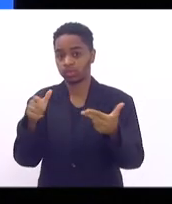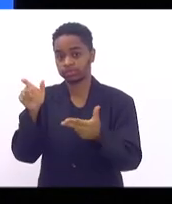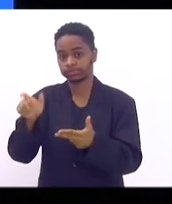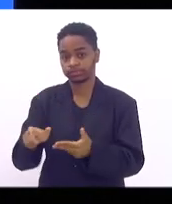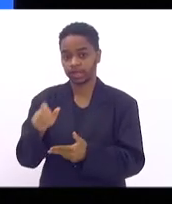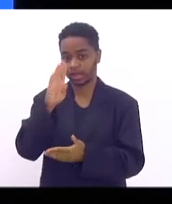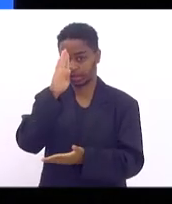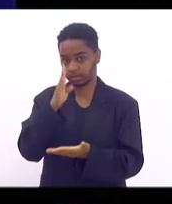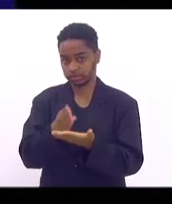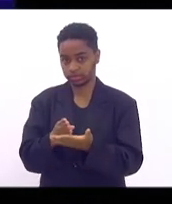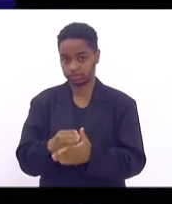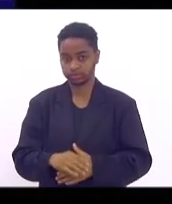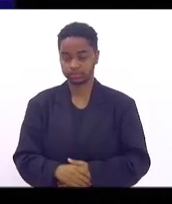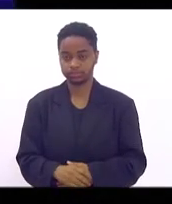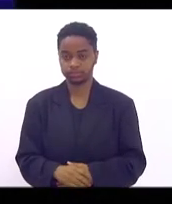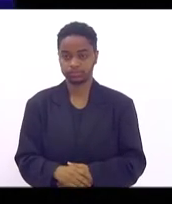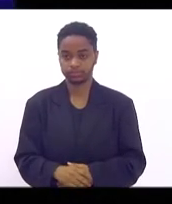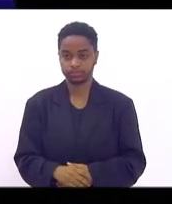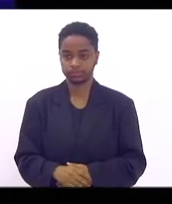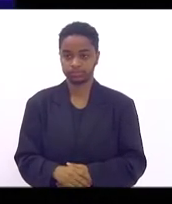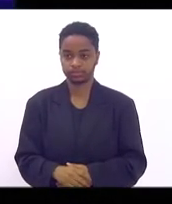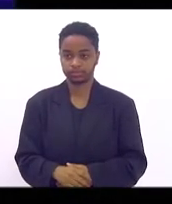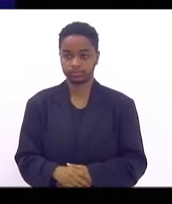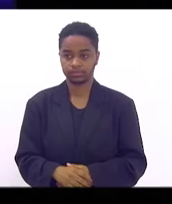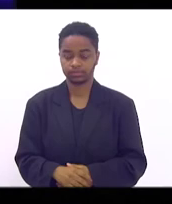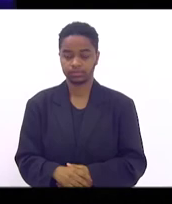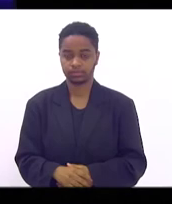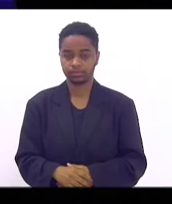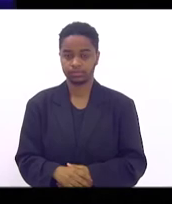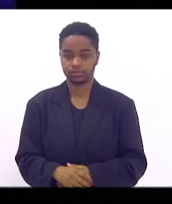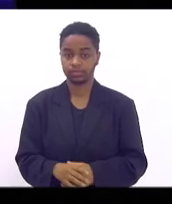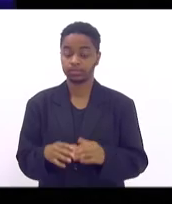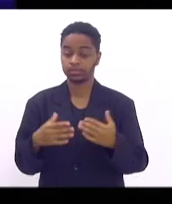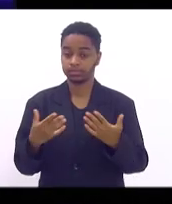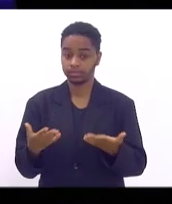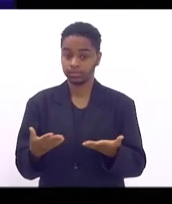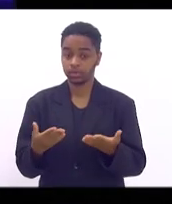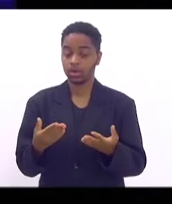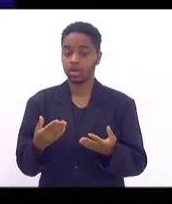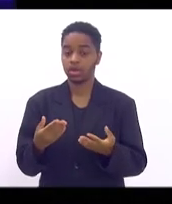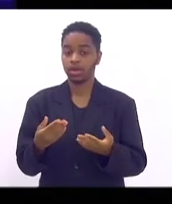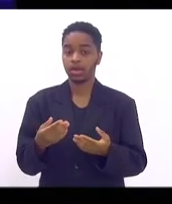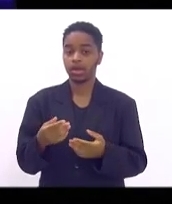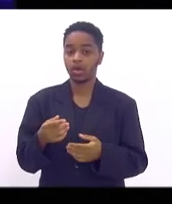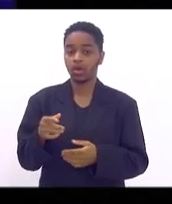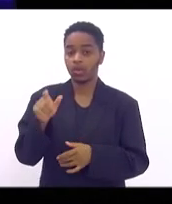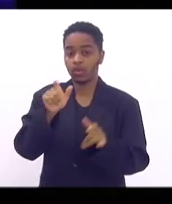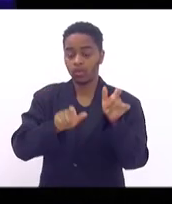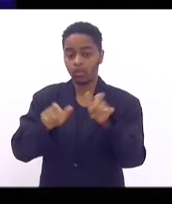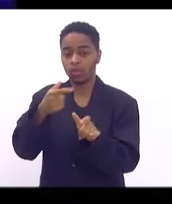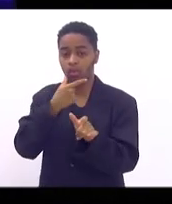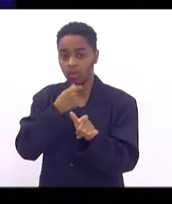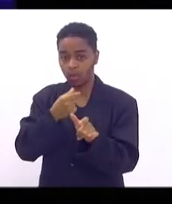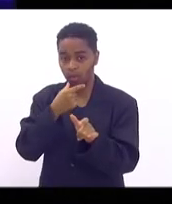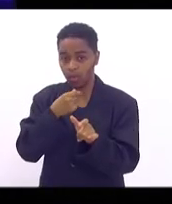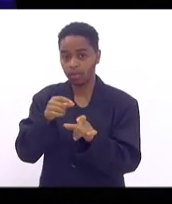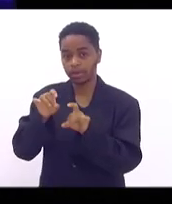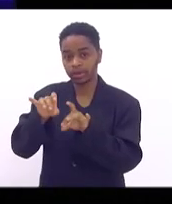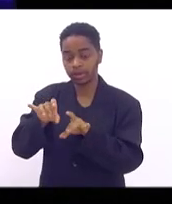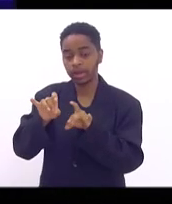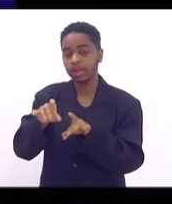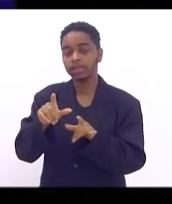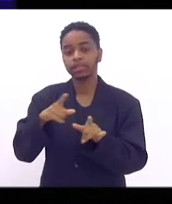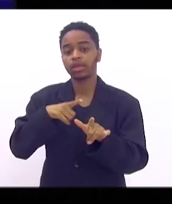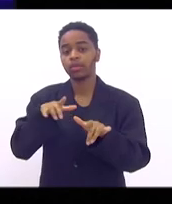Pode passar. E aí, seguindo essa lógica, os coaches de masculinidade estão nesse movimento,